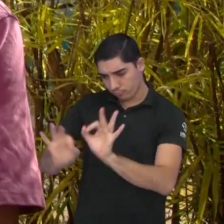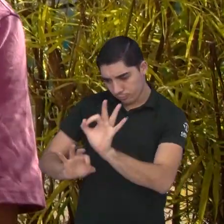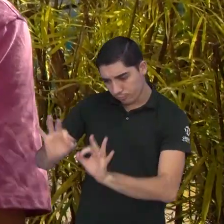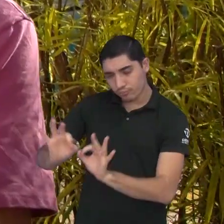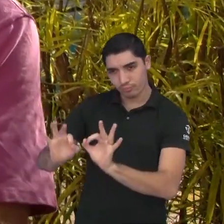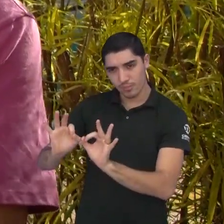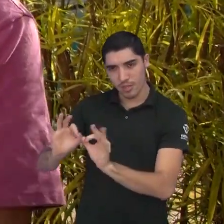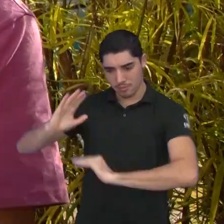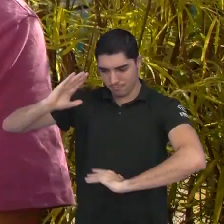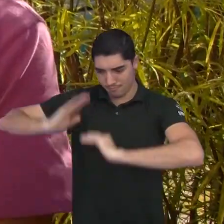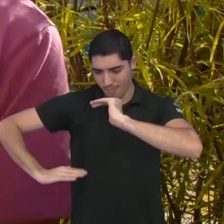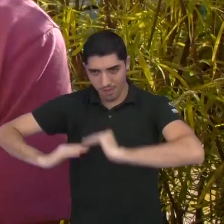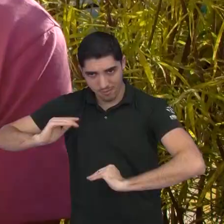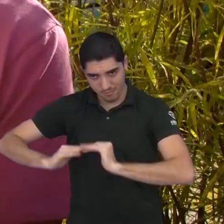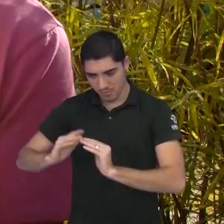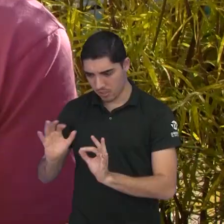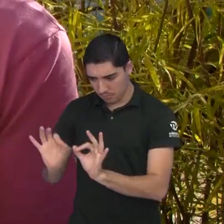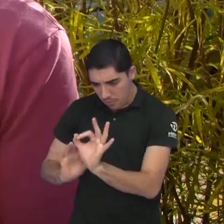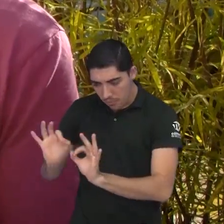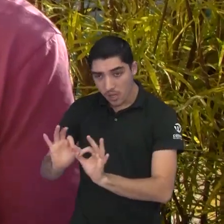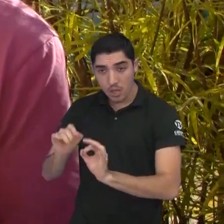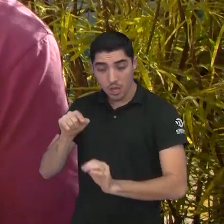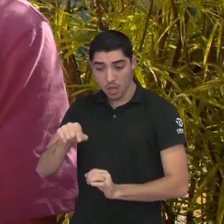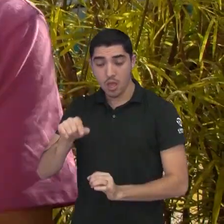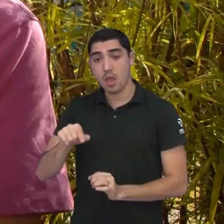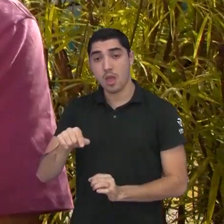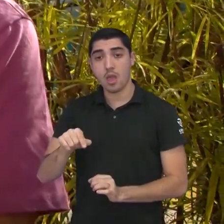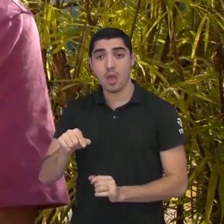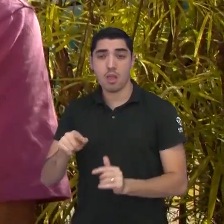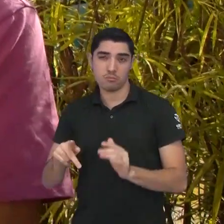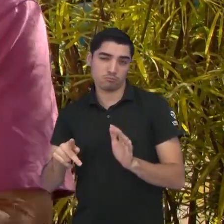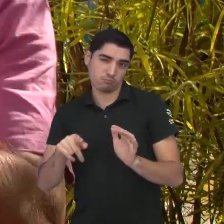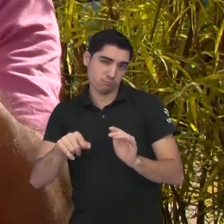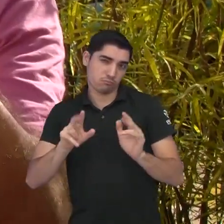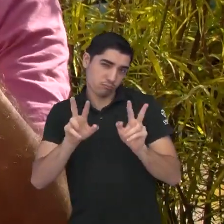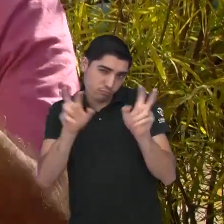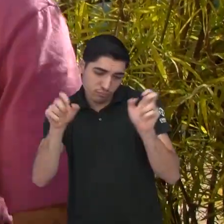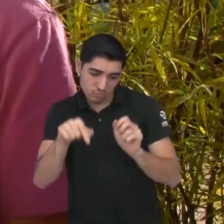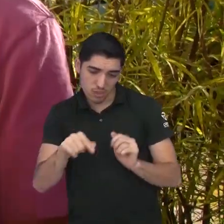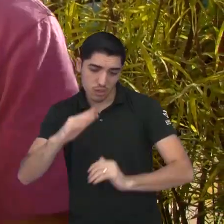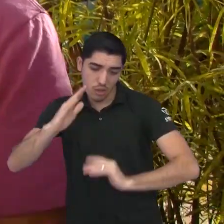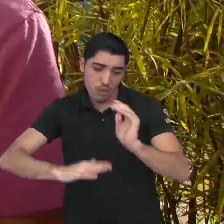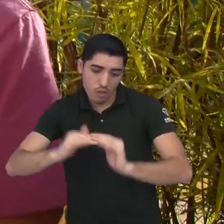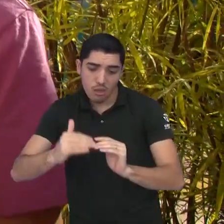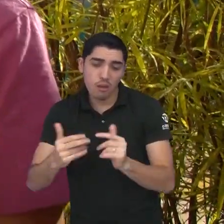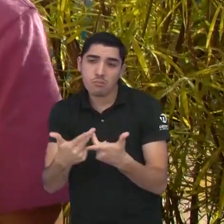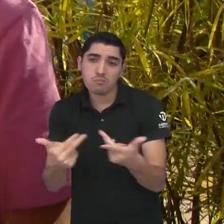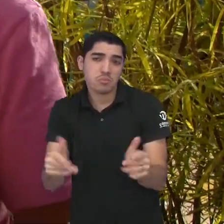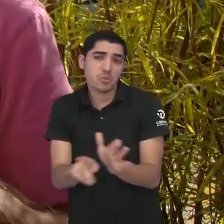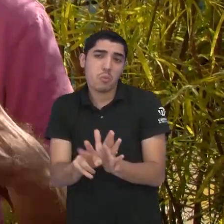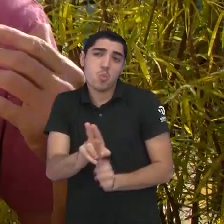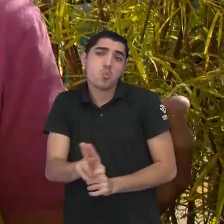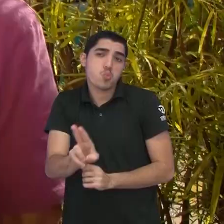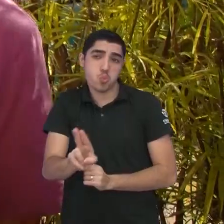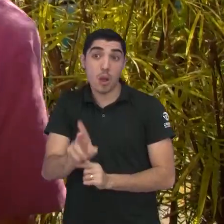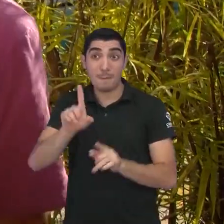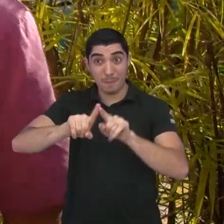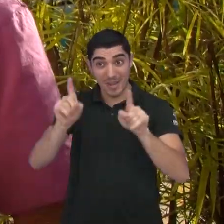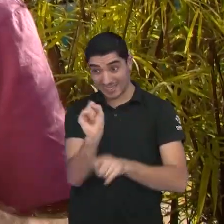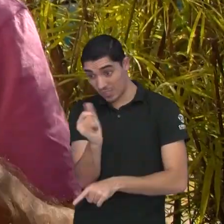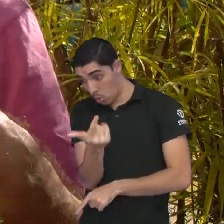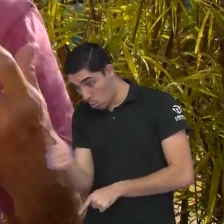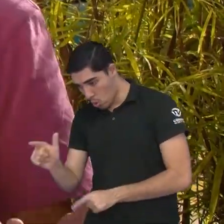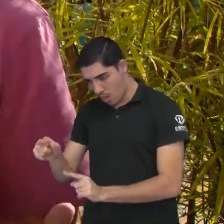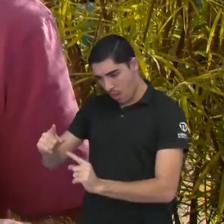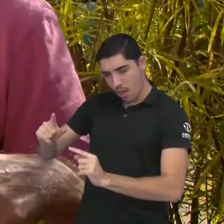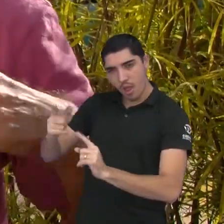coisa mais artesanal, tipo um objeto utilitário, vai para a parte artesanal, em aspas, porque eu acho que tudo é arte. Quando ele vai para a